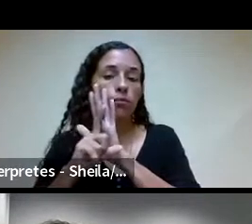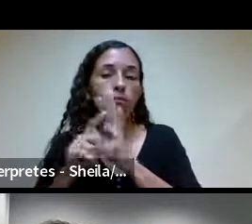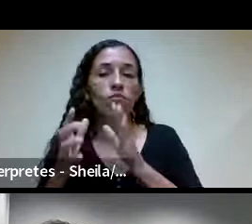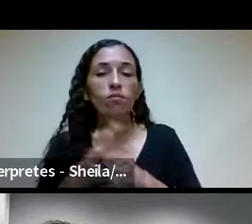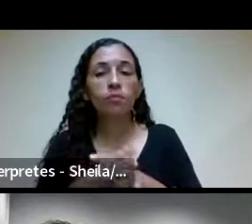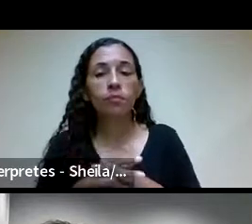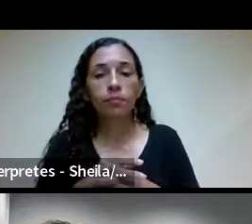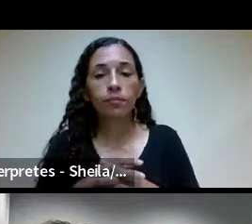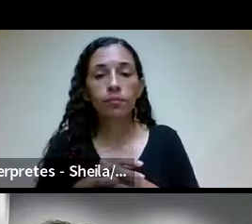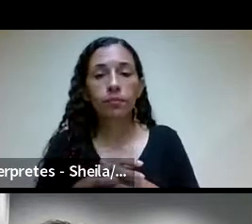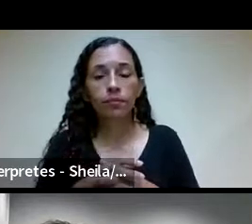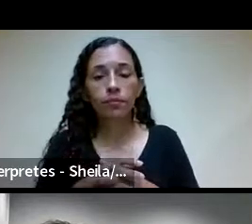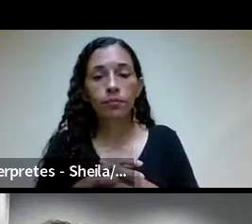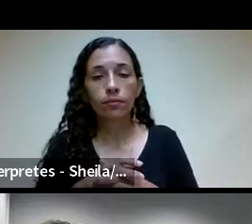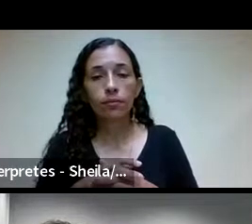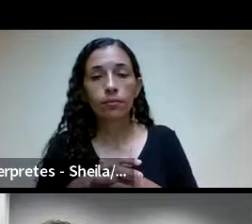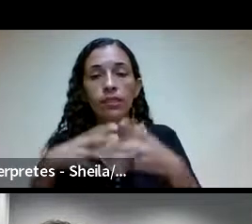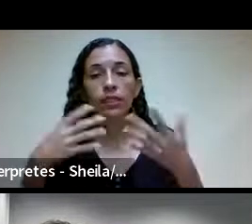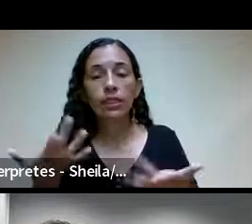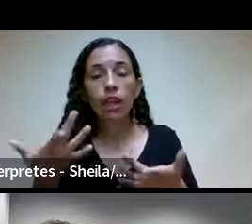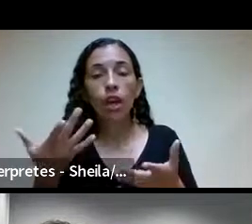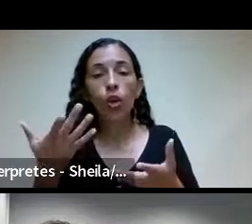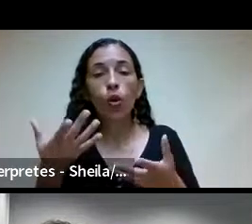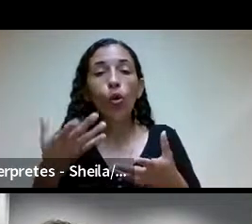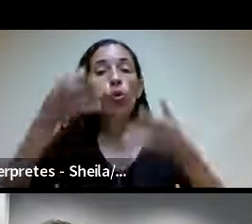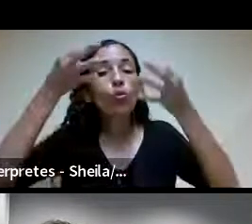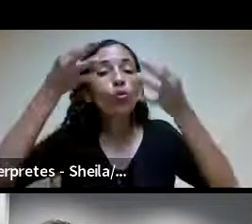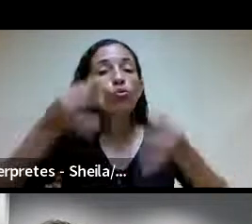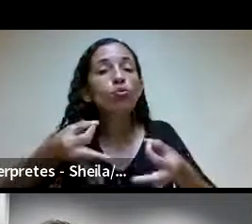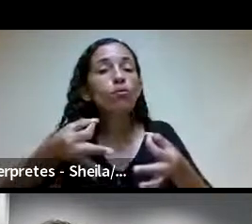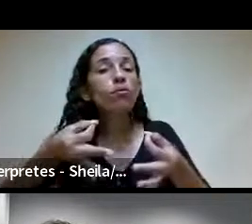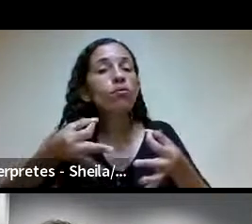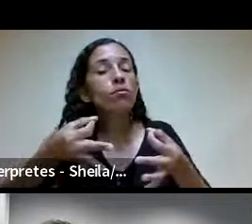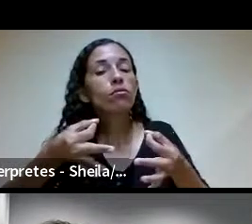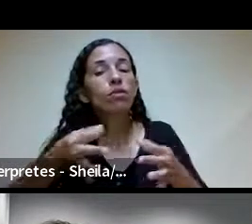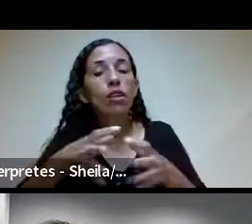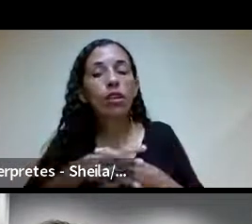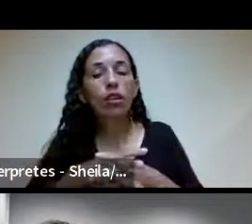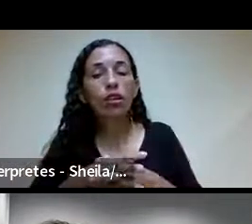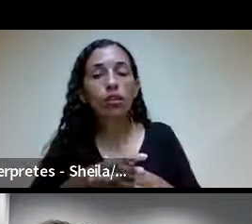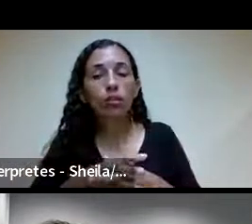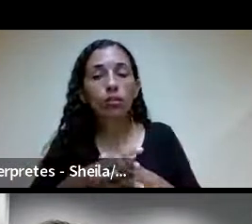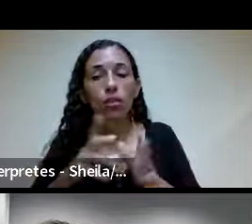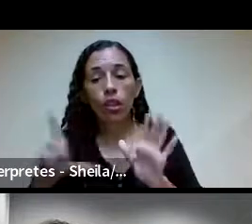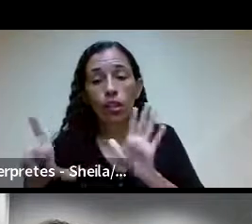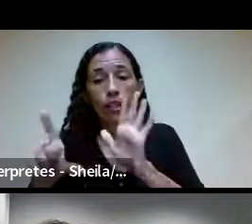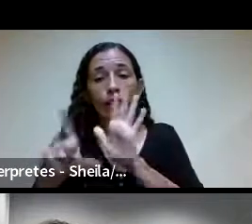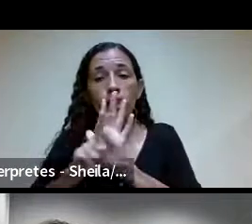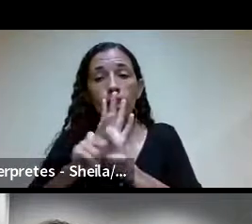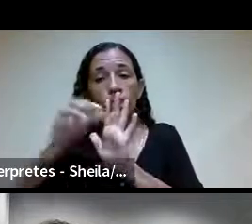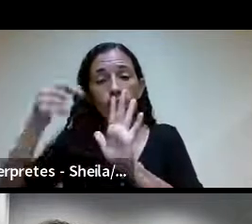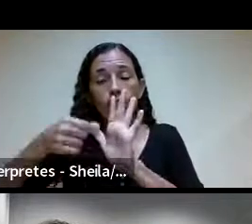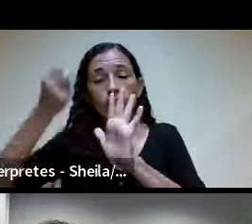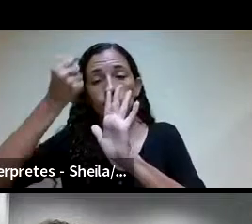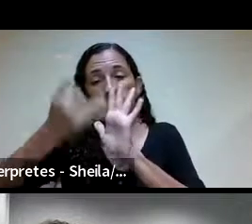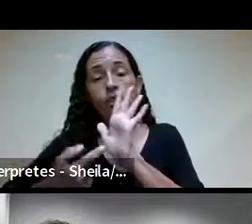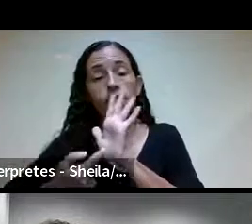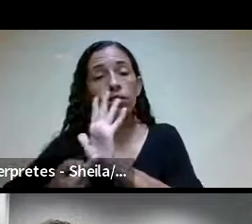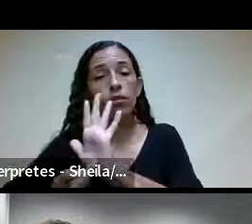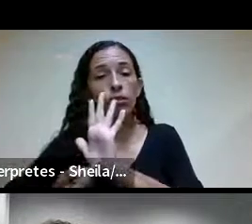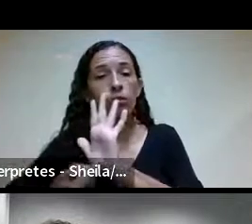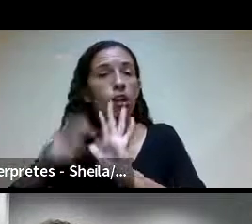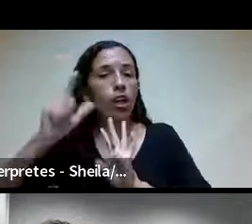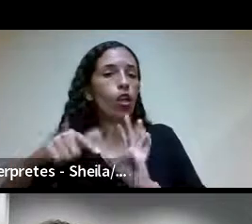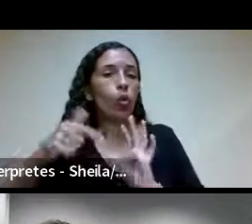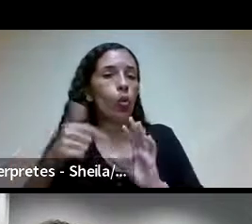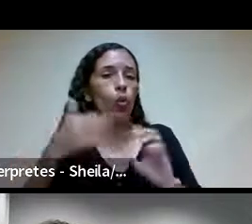seja, o mecanismo adequado que a legislação atual prevê para a citação, para a intimação, não é o